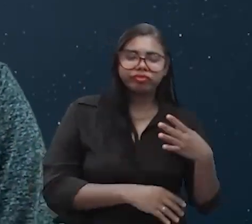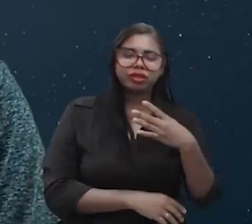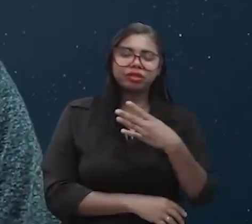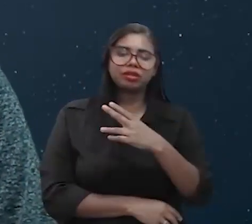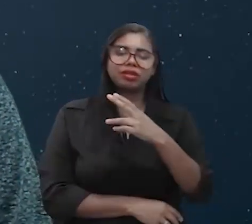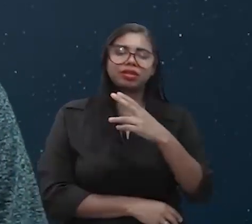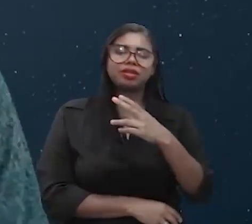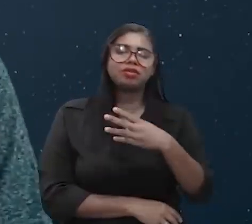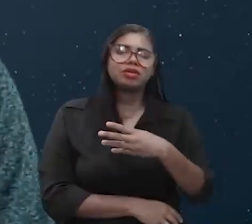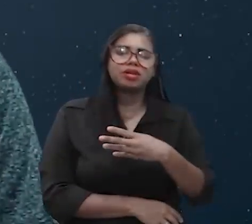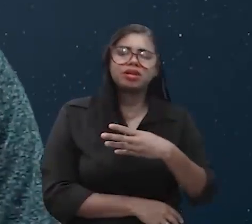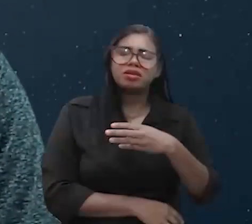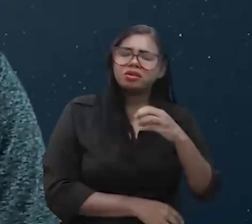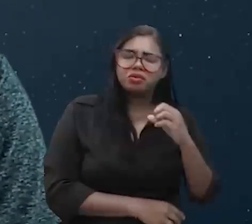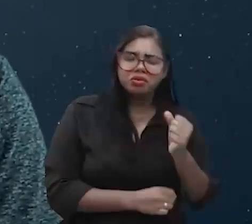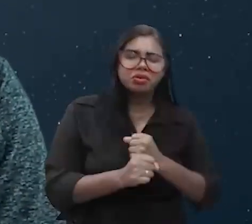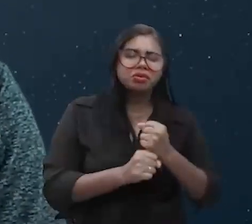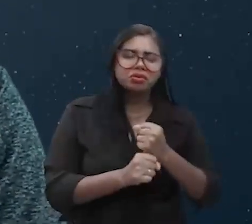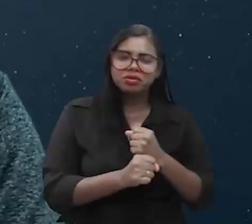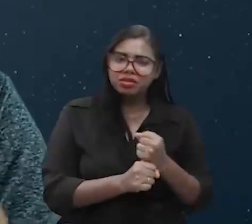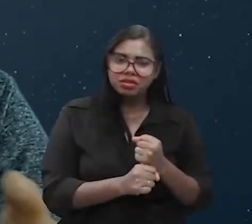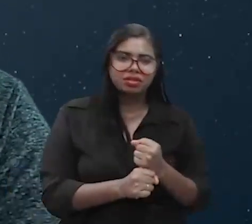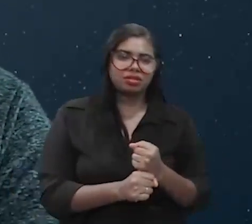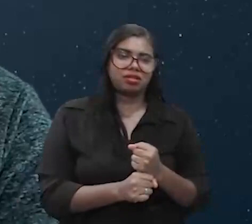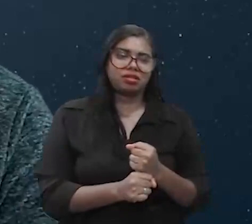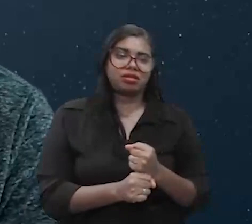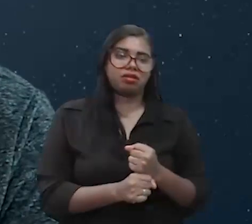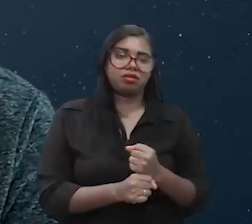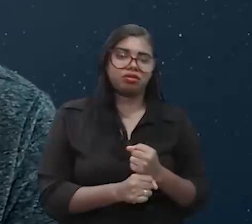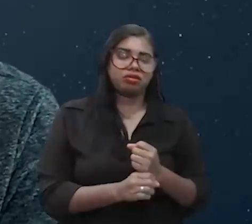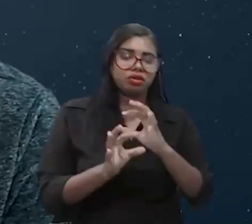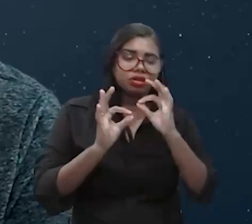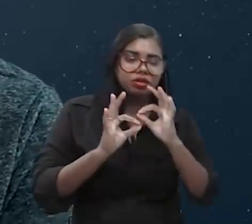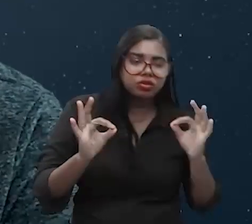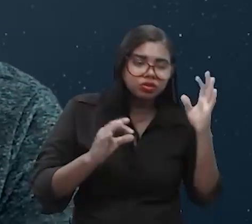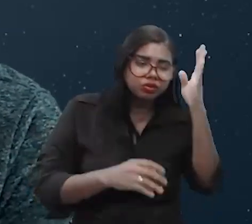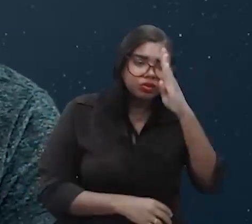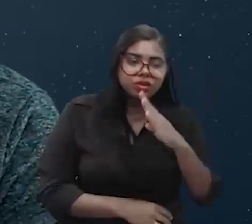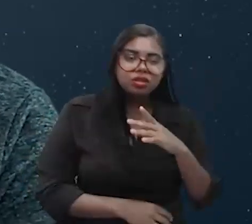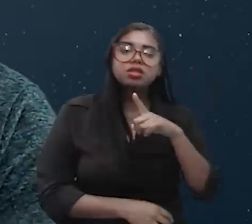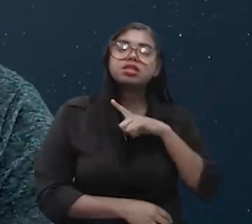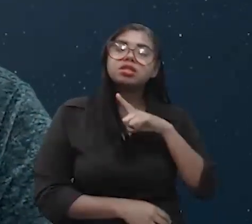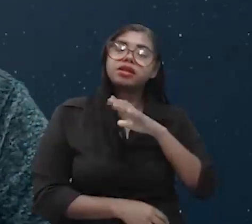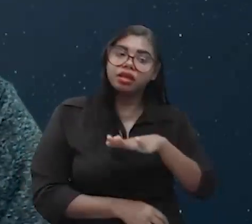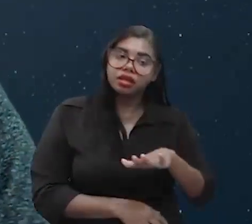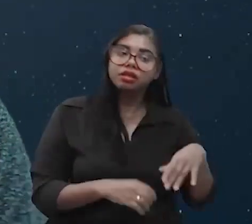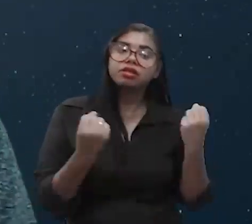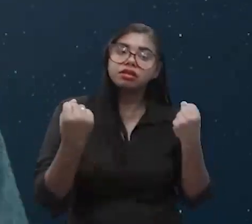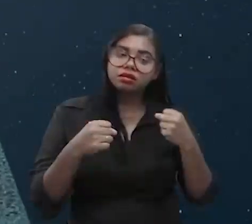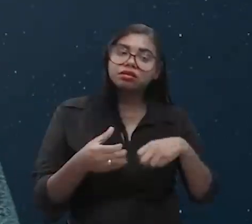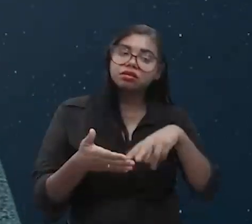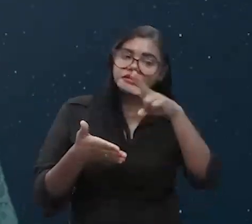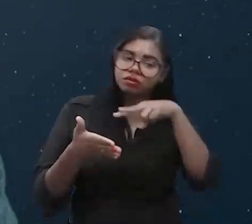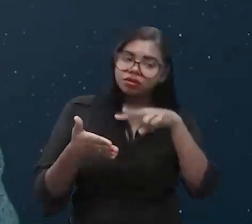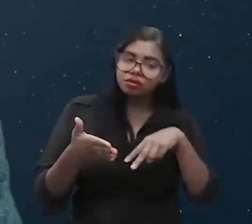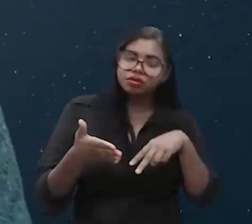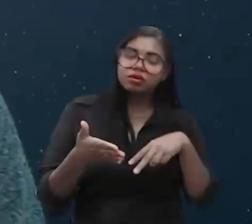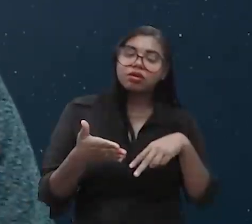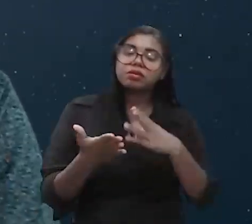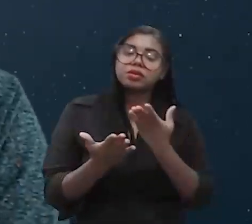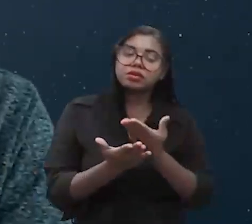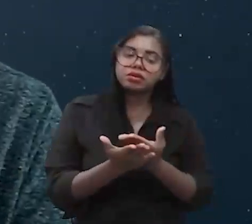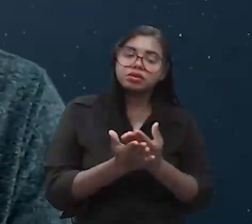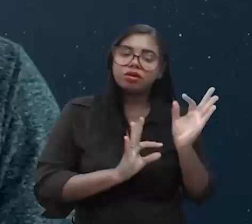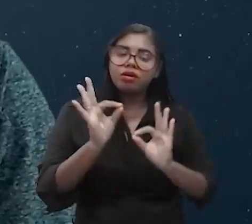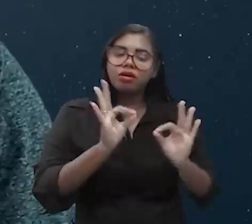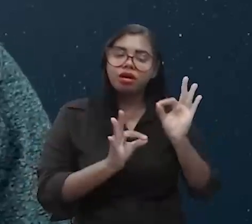né? Foi a primeira vez que alguém disse assim, tem criança, então eu preciso trabalhar a literatura para criança. É quando nasce a grande